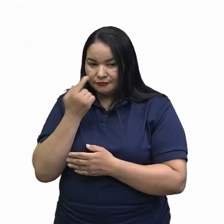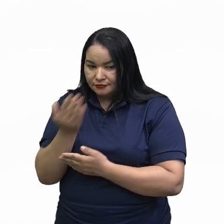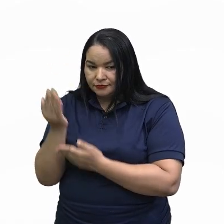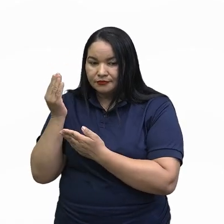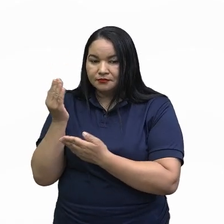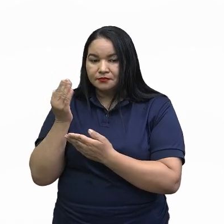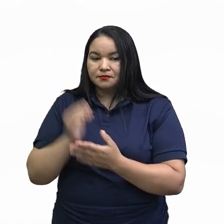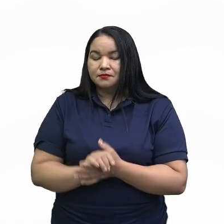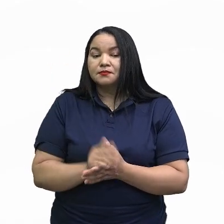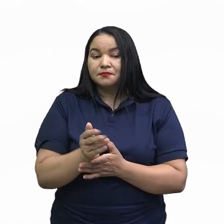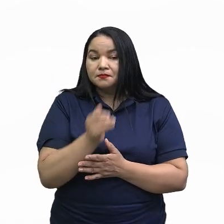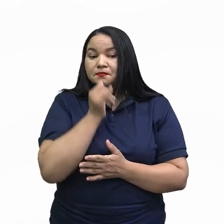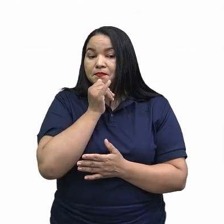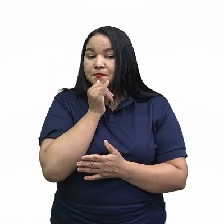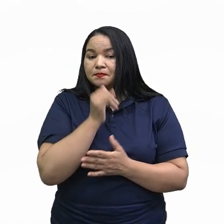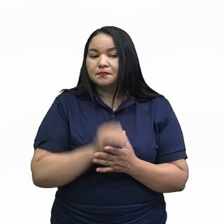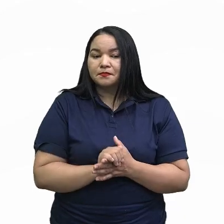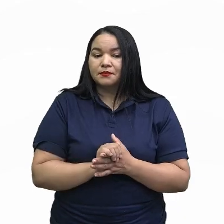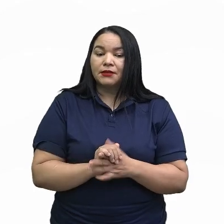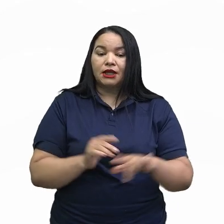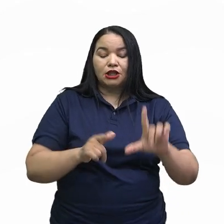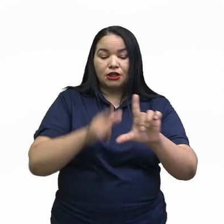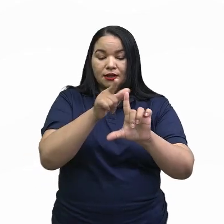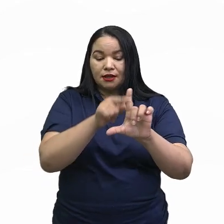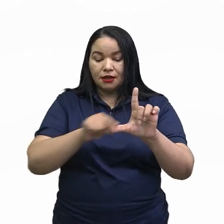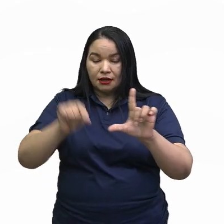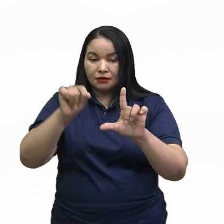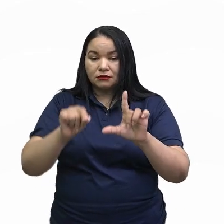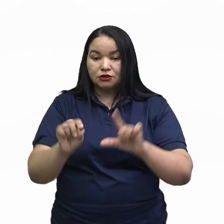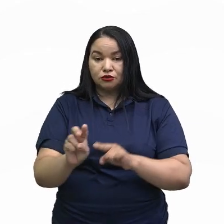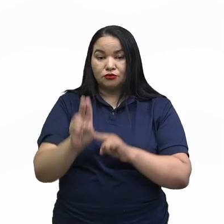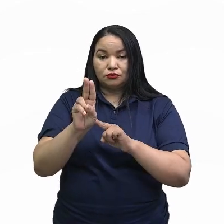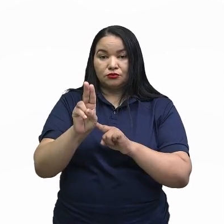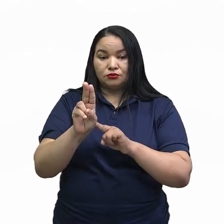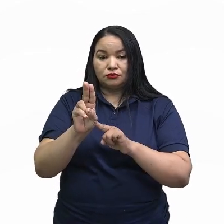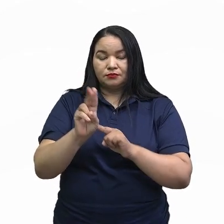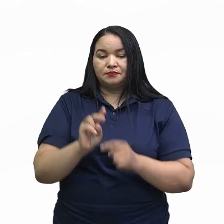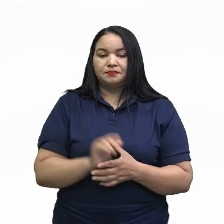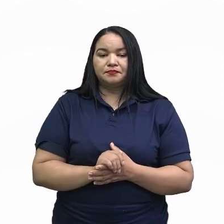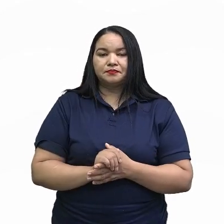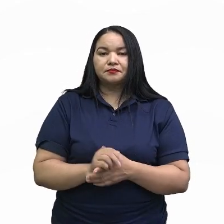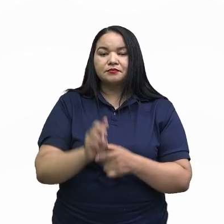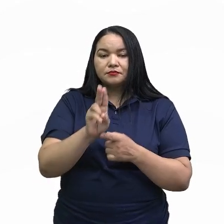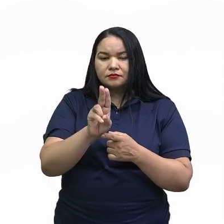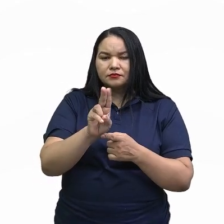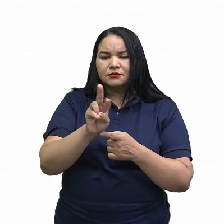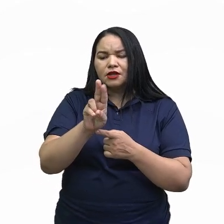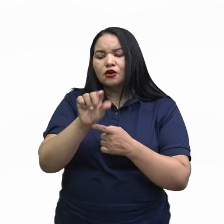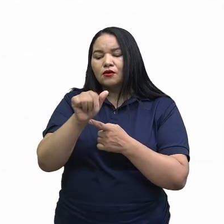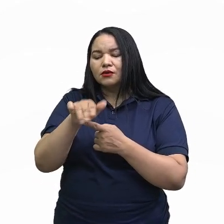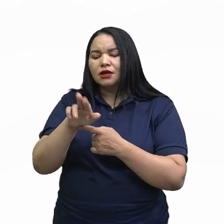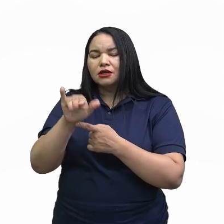Observem, né, o exemplo do decaimento do urânio, que eu venho apresentando desde o início da aula, né, o urânio